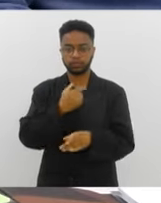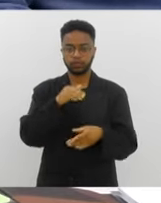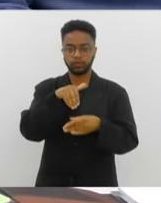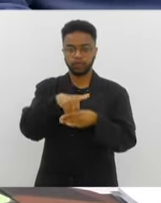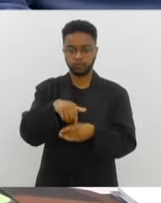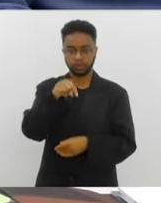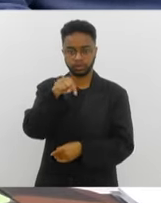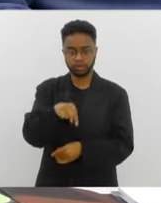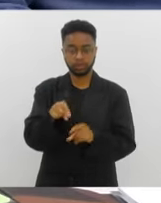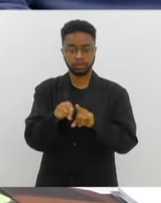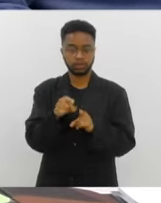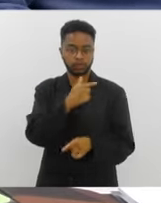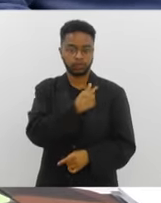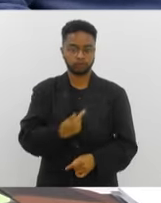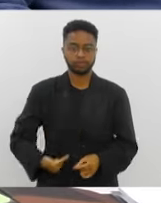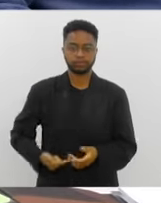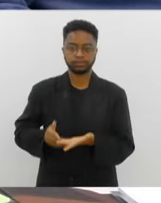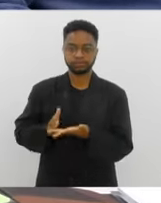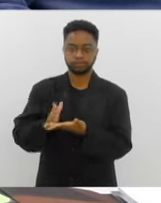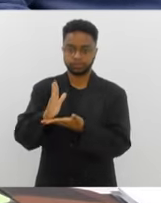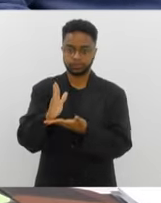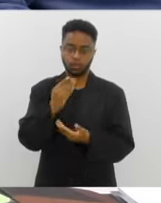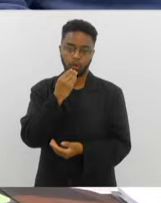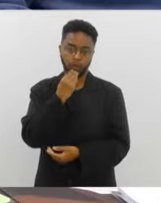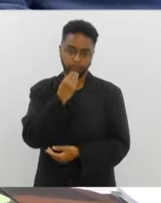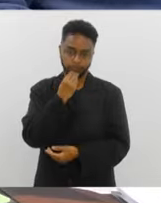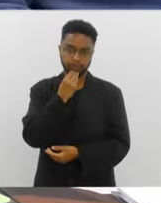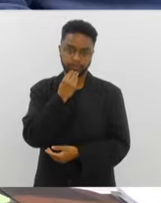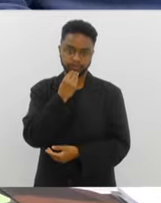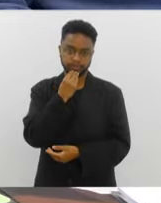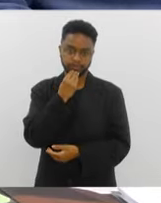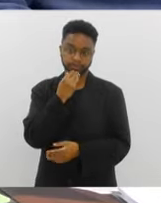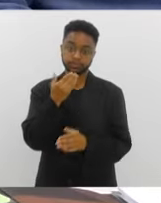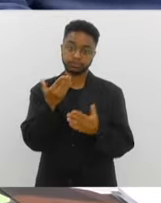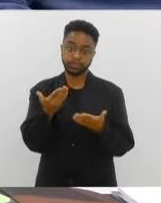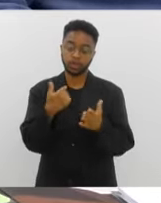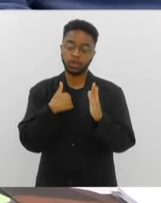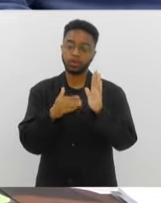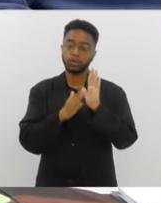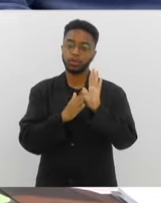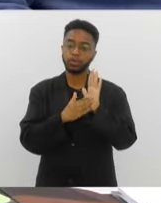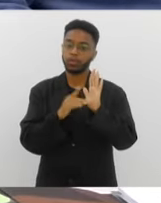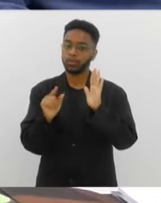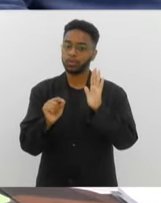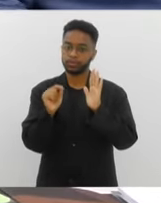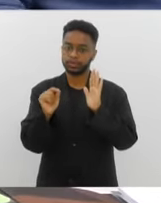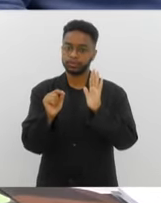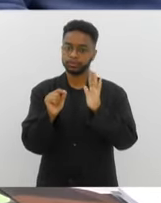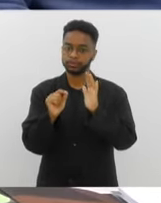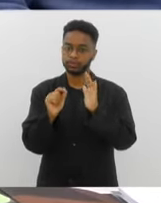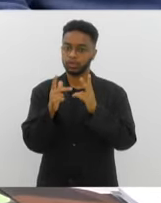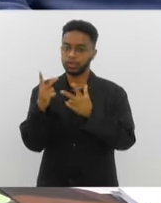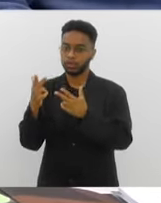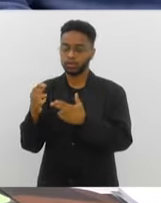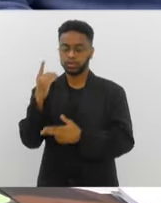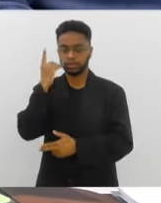e o governador sancionou. Claro. Então, o que eu propunha na linha da deputada